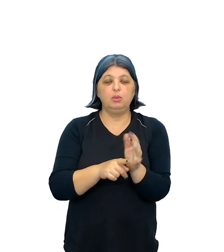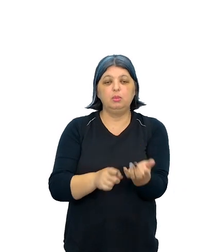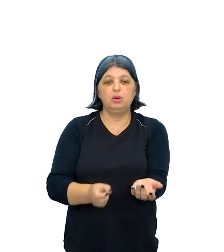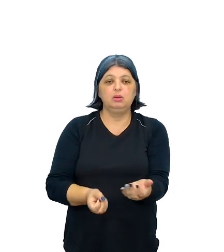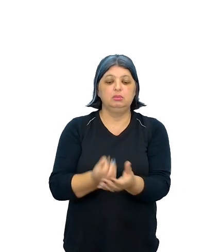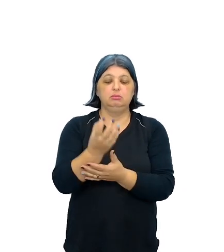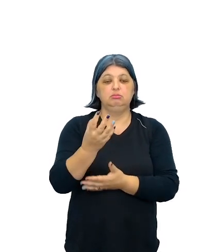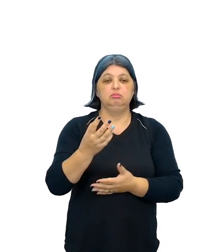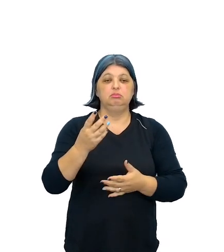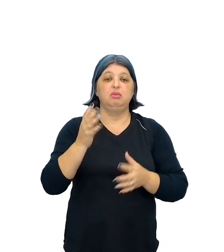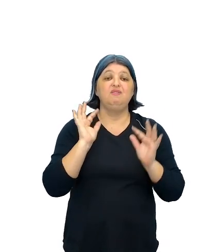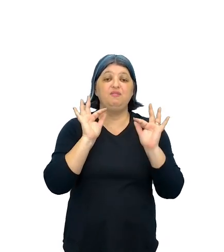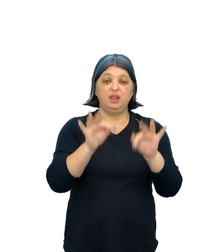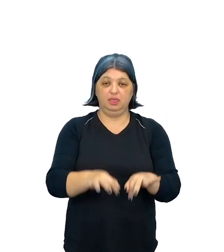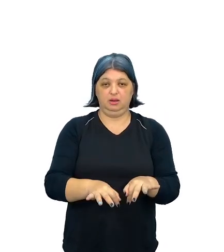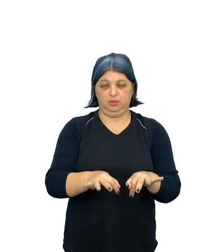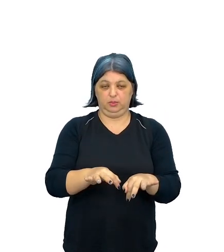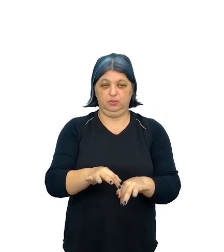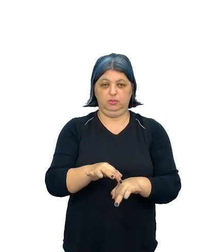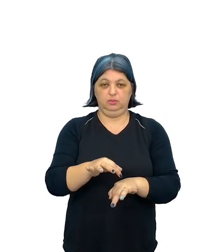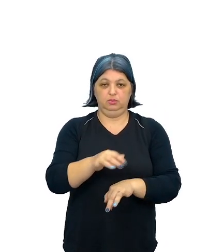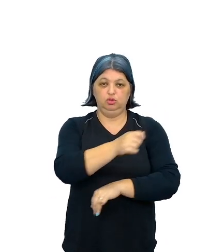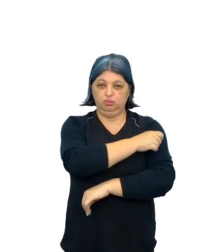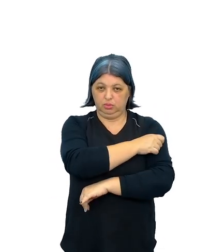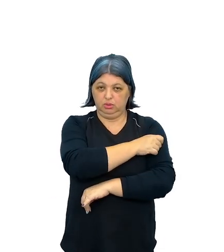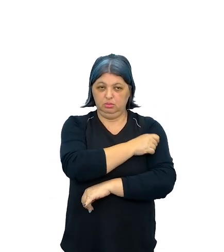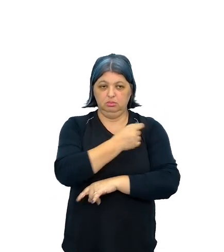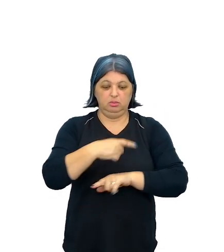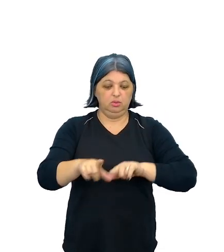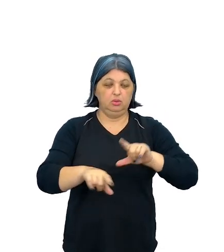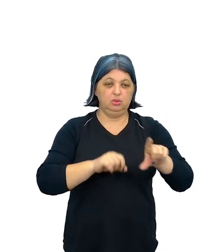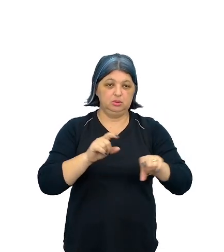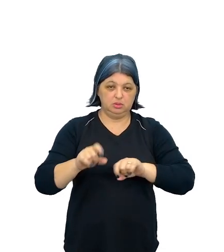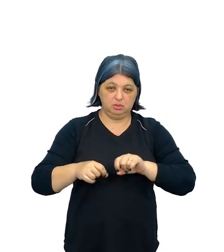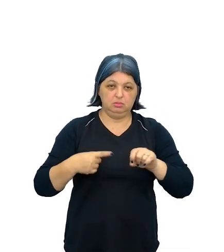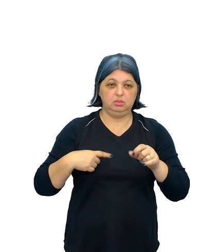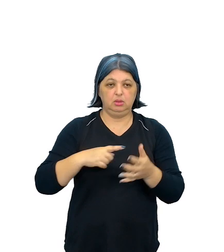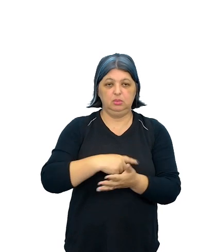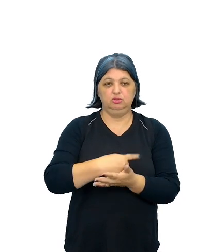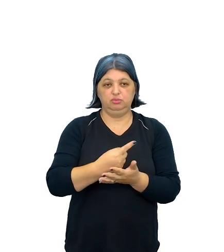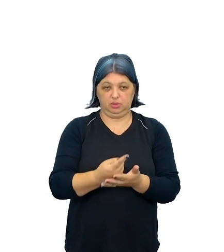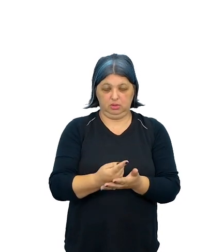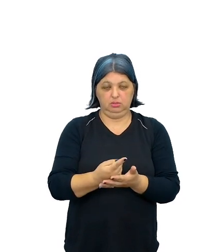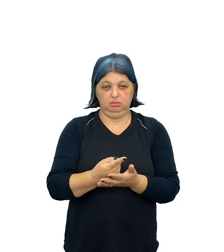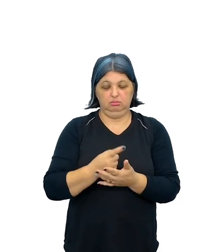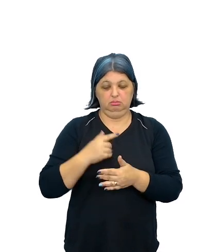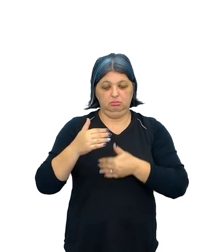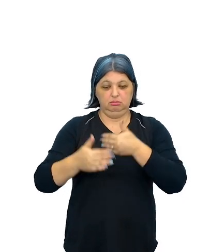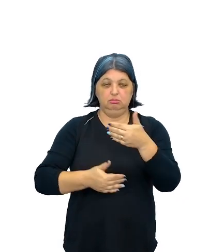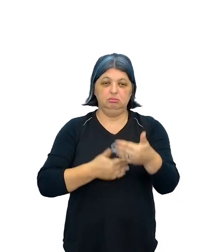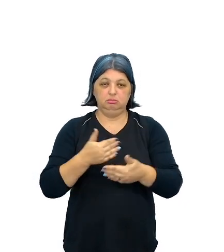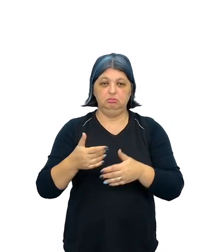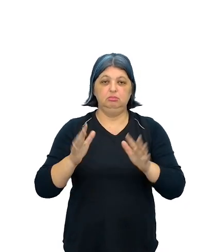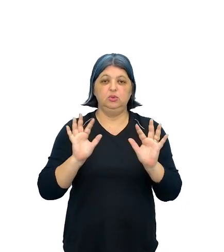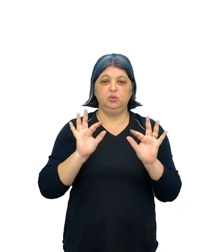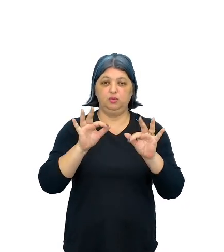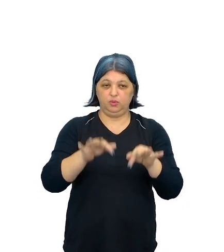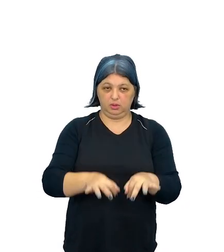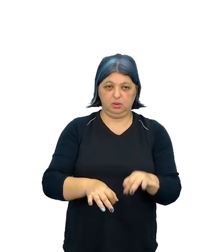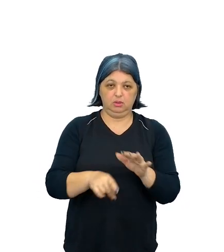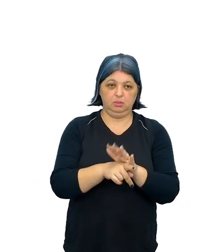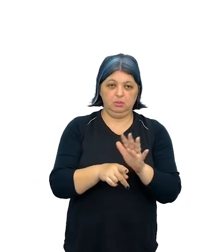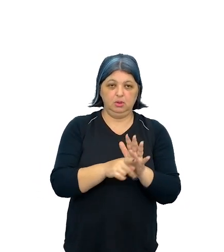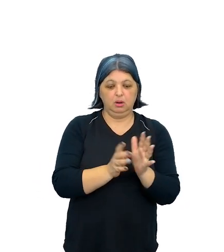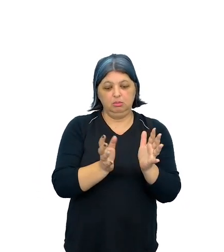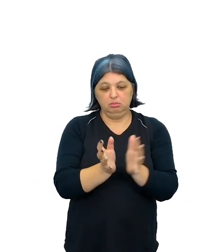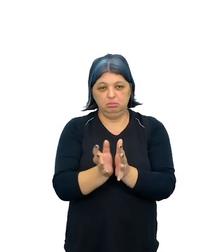final, é o produto final dos estudantes. Então, nós selecionamos o gênero que será produzido ao final desse conjunto